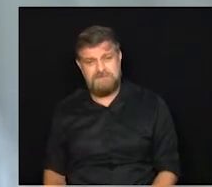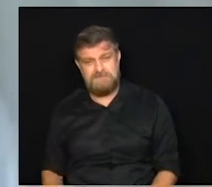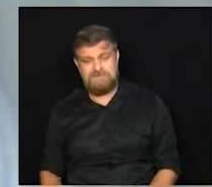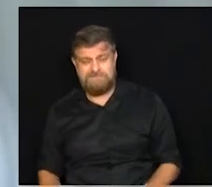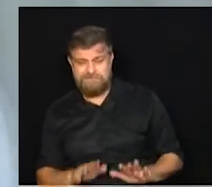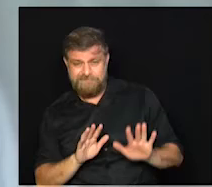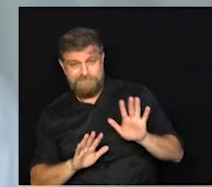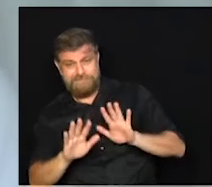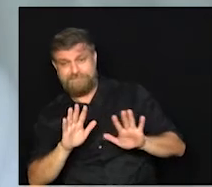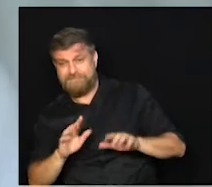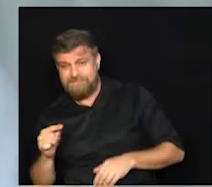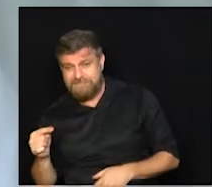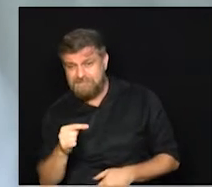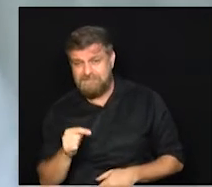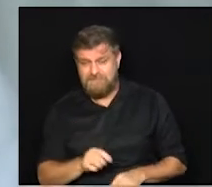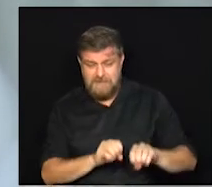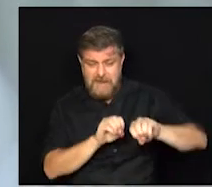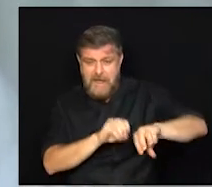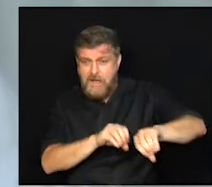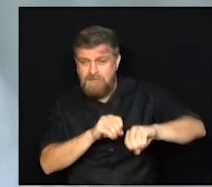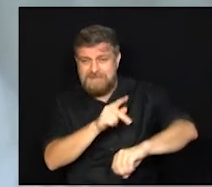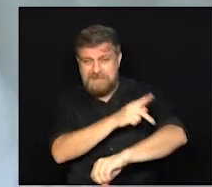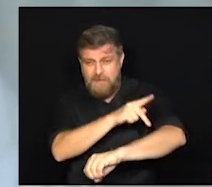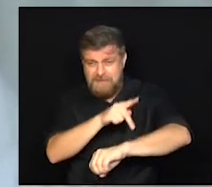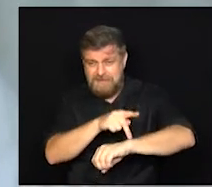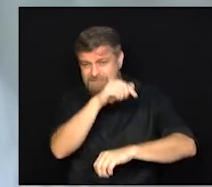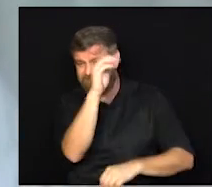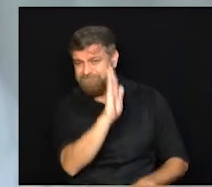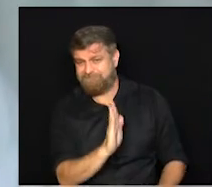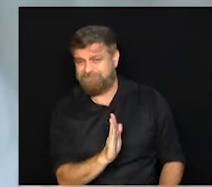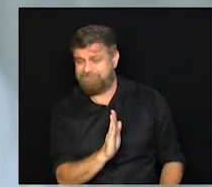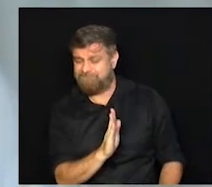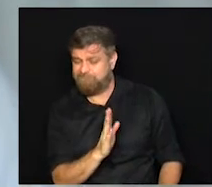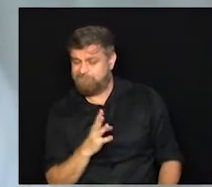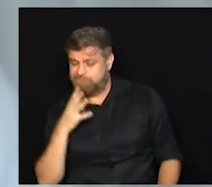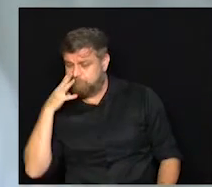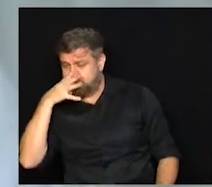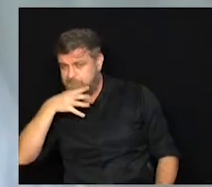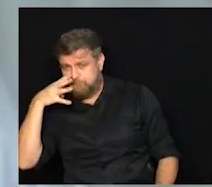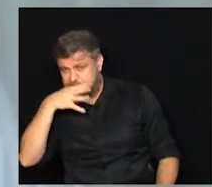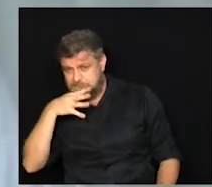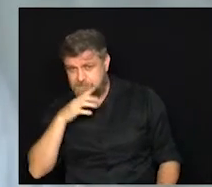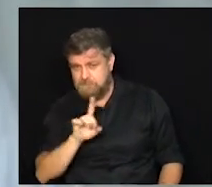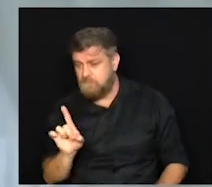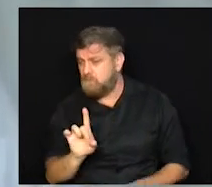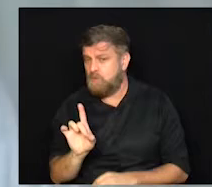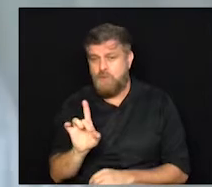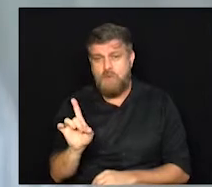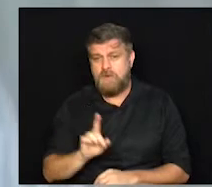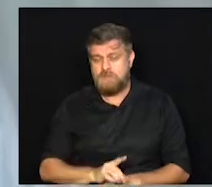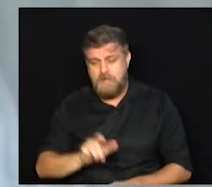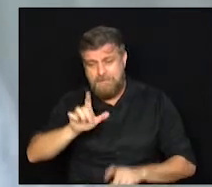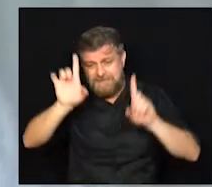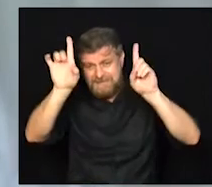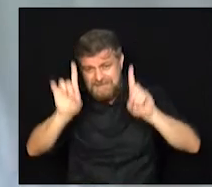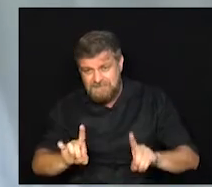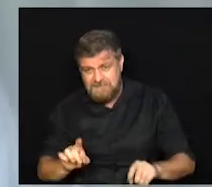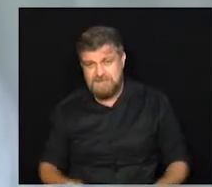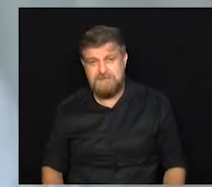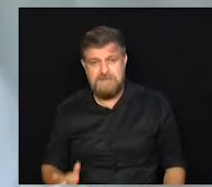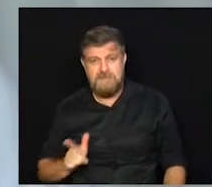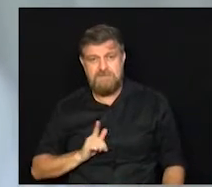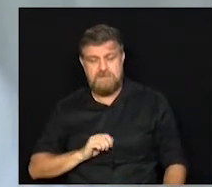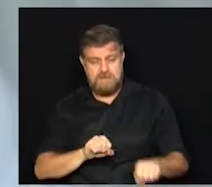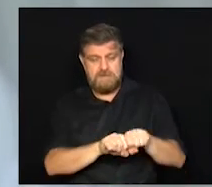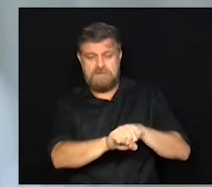né, a nossa educação pedagógica no Brasil. Não é só a pessoa deficiente que sai da escola, que recebe